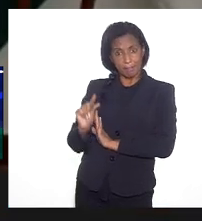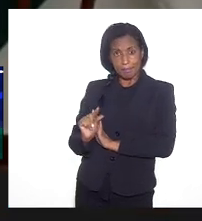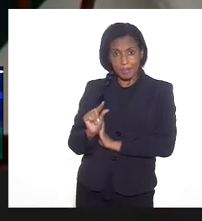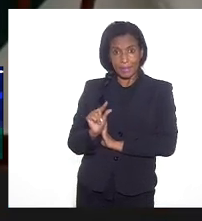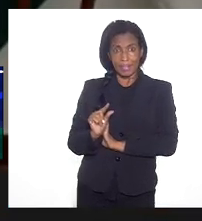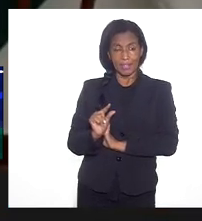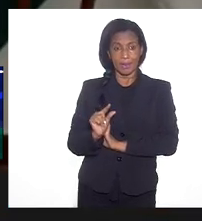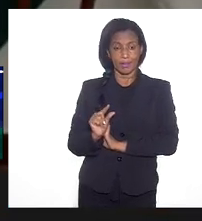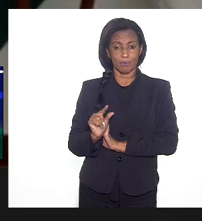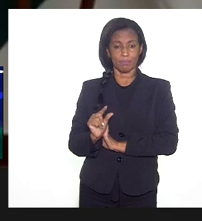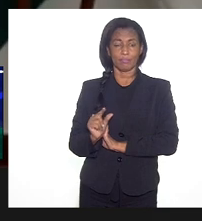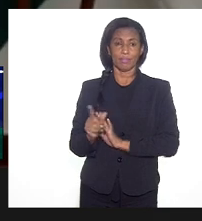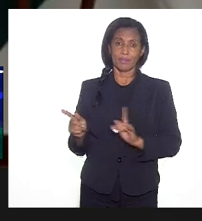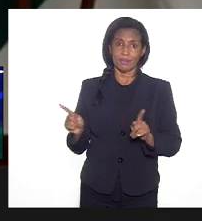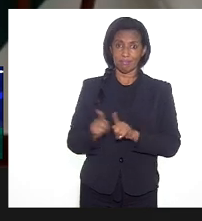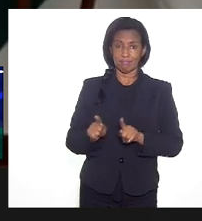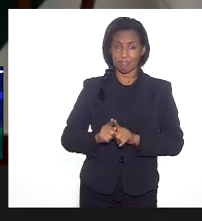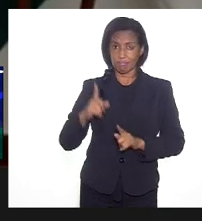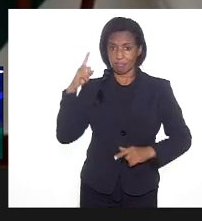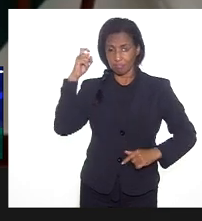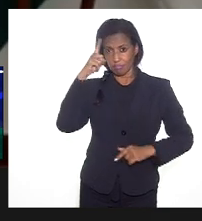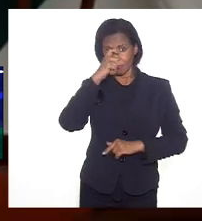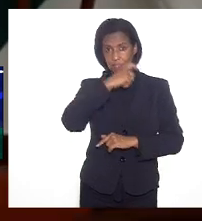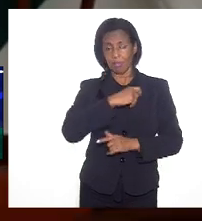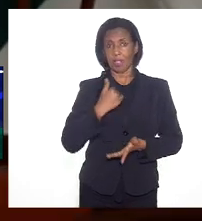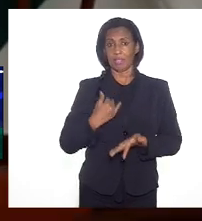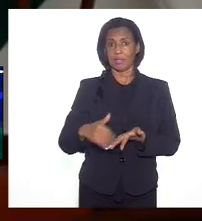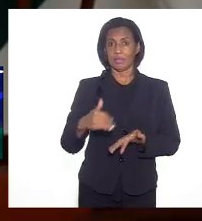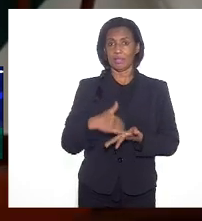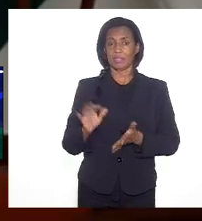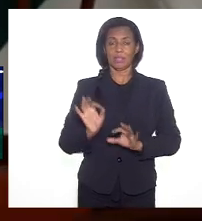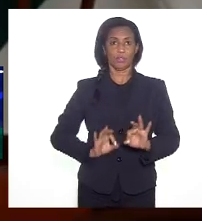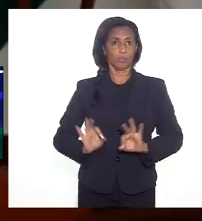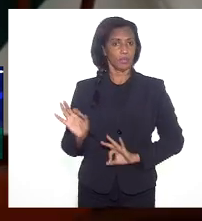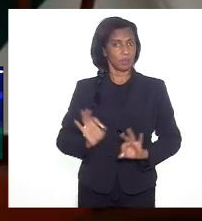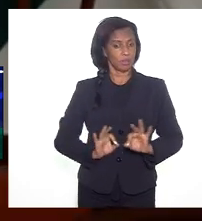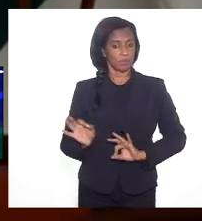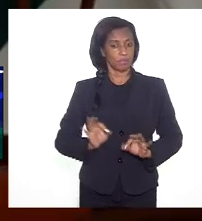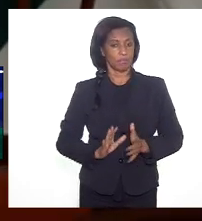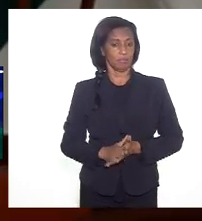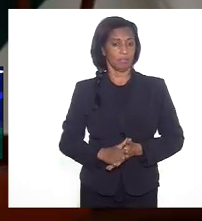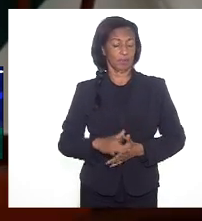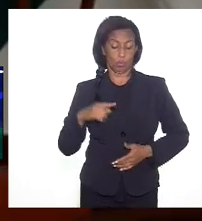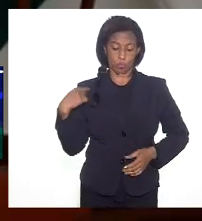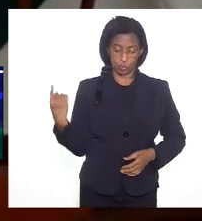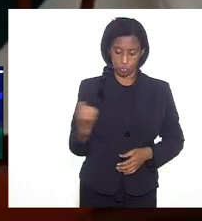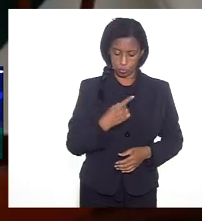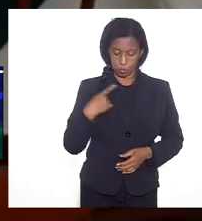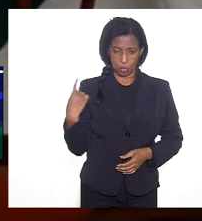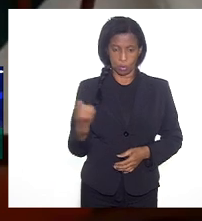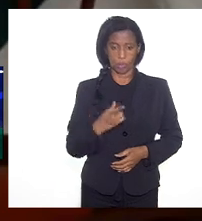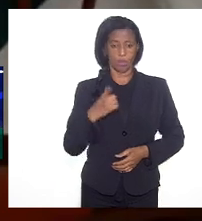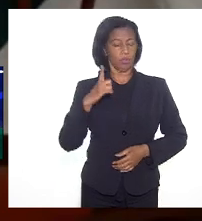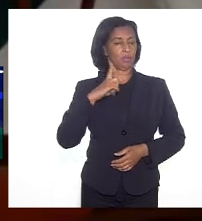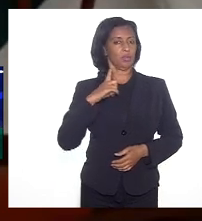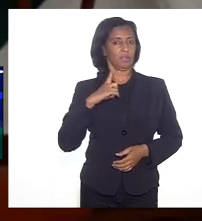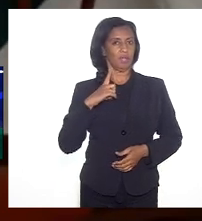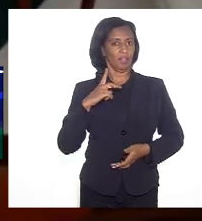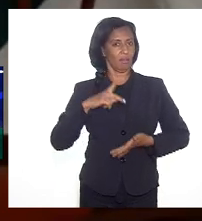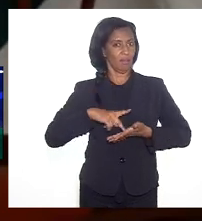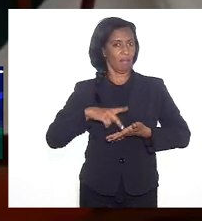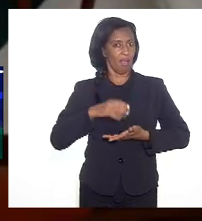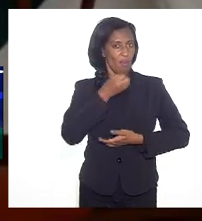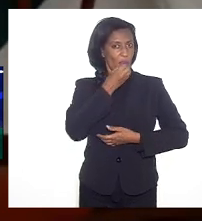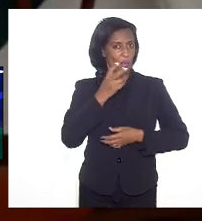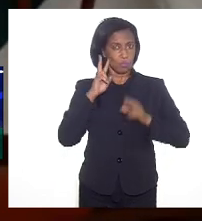às vezes é contingenciado também na Secretaria de Planejamento então se nós tivermos de fato bons